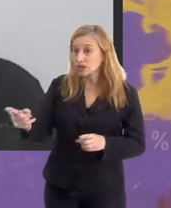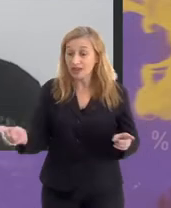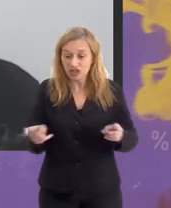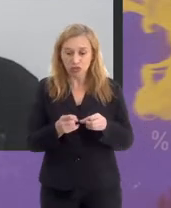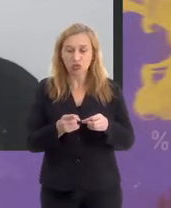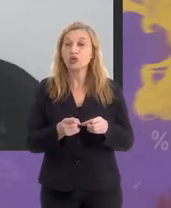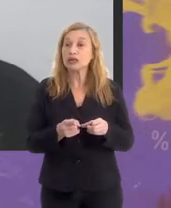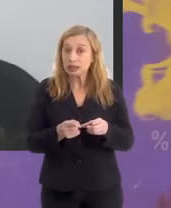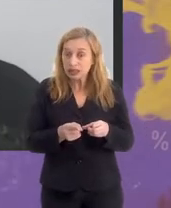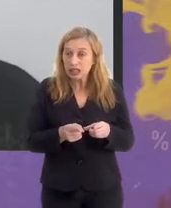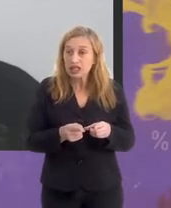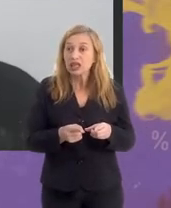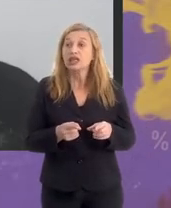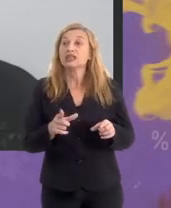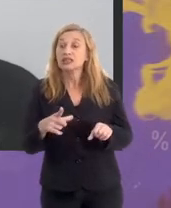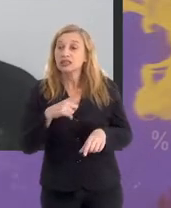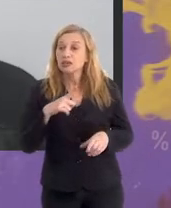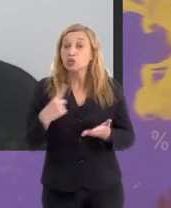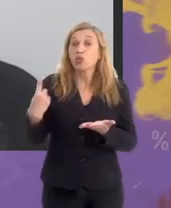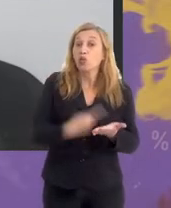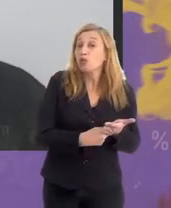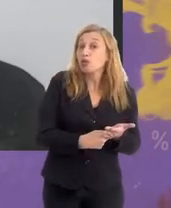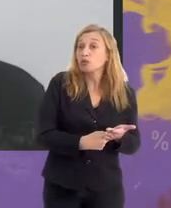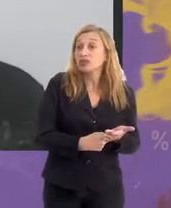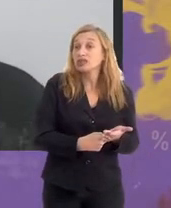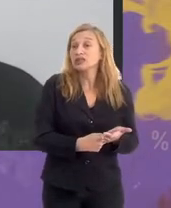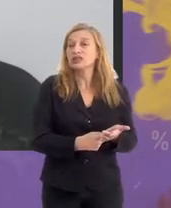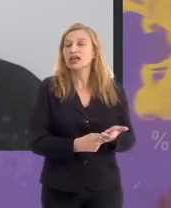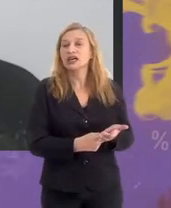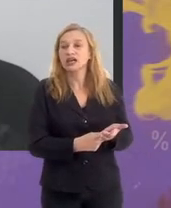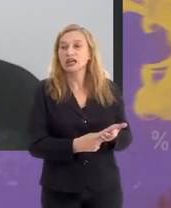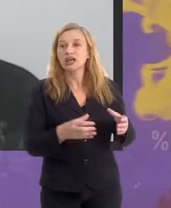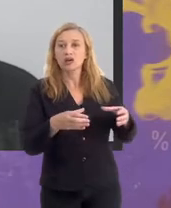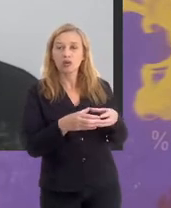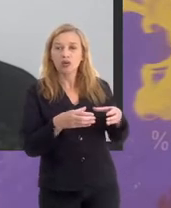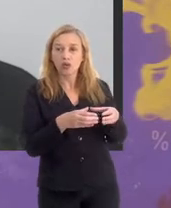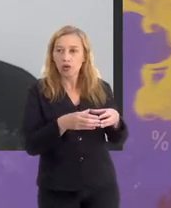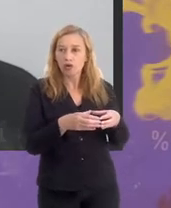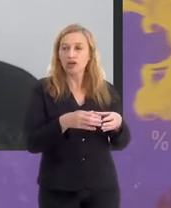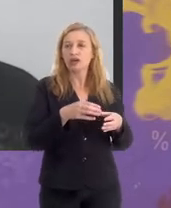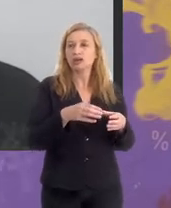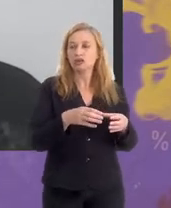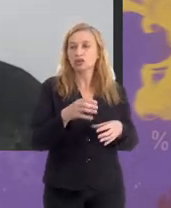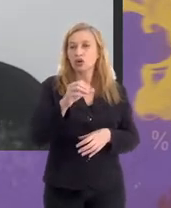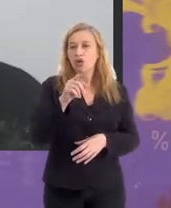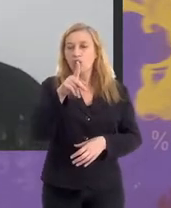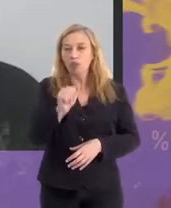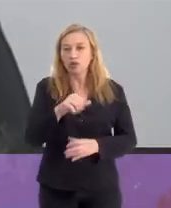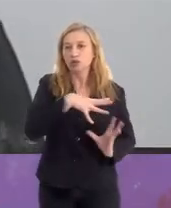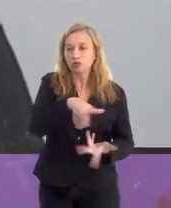e outro se vai estar isso vai estar bem reduzido dessa vez e ainda tem os compromissos né da seleção da FIFA